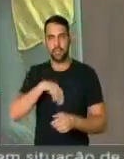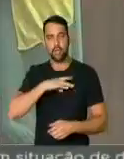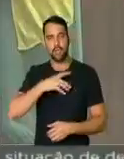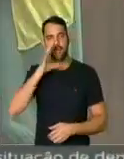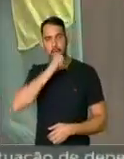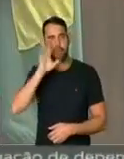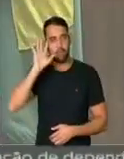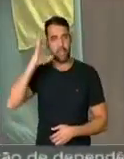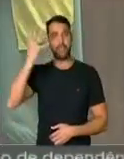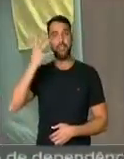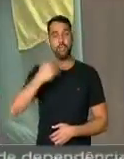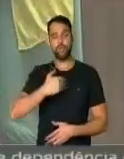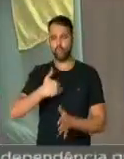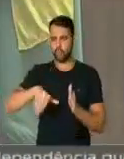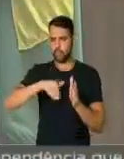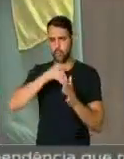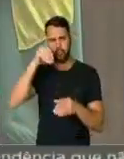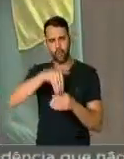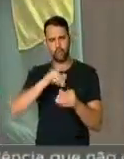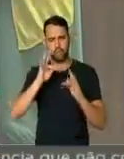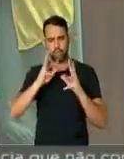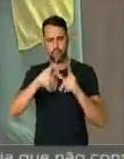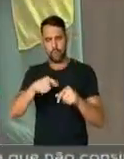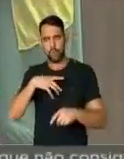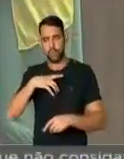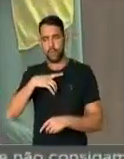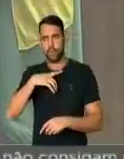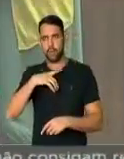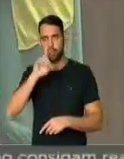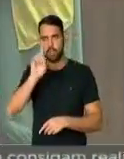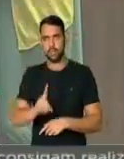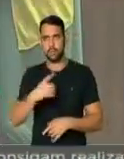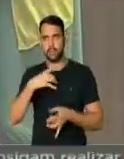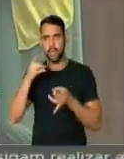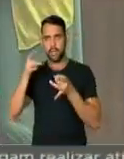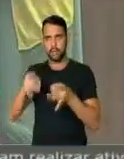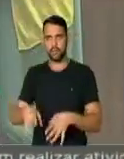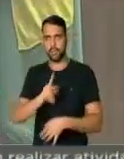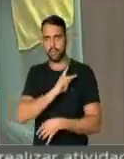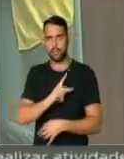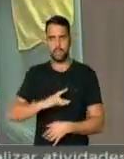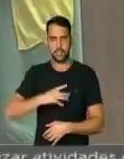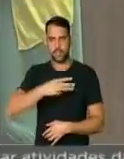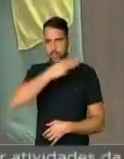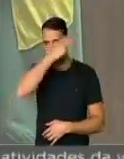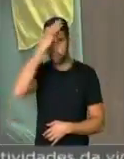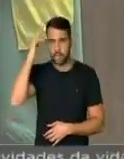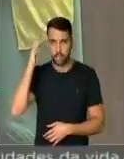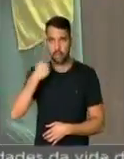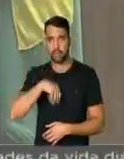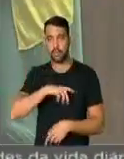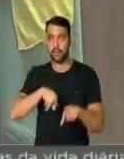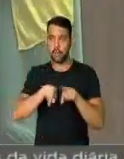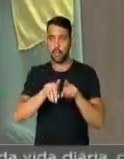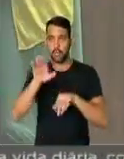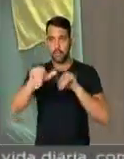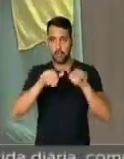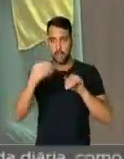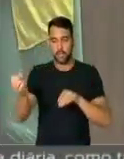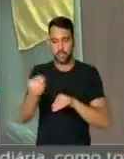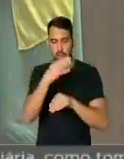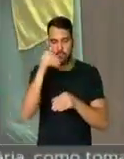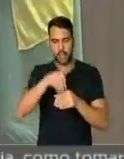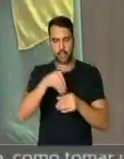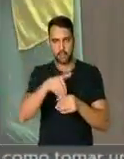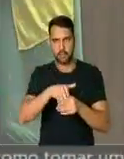decisão unânime de todo o diretório pela renúncia do presidente Temer, também da convocação de